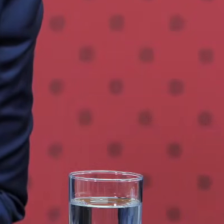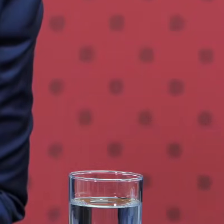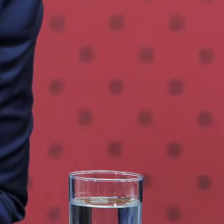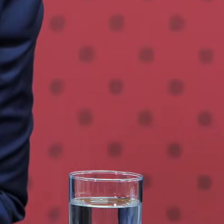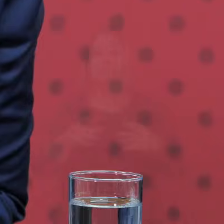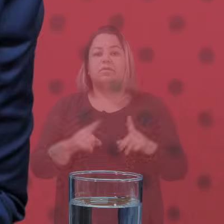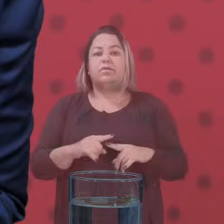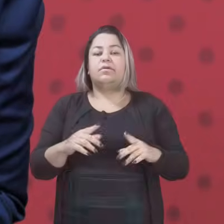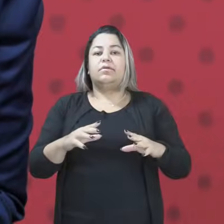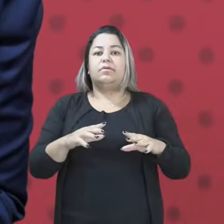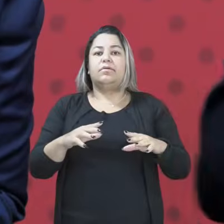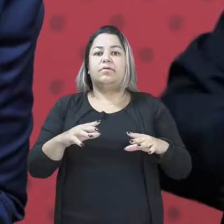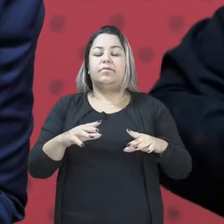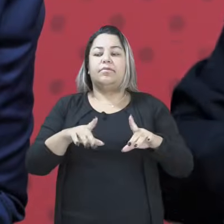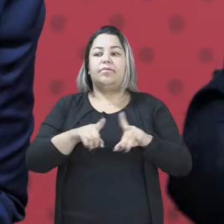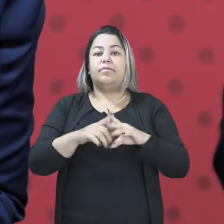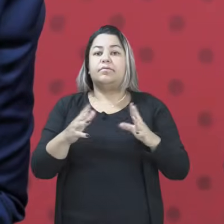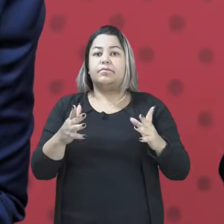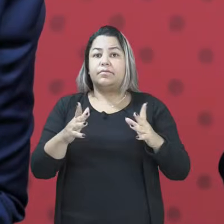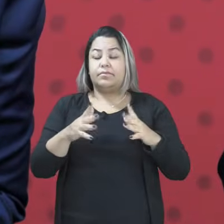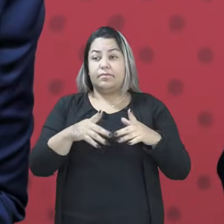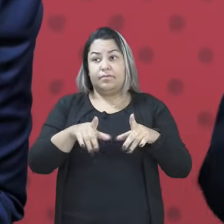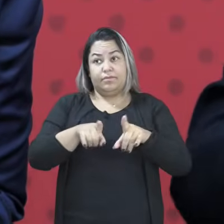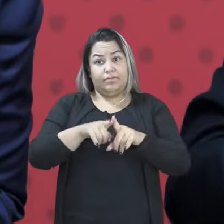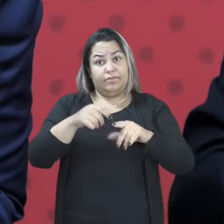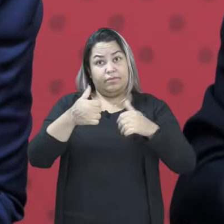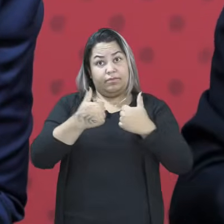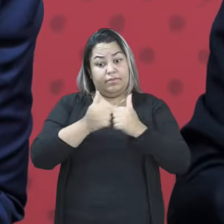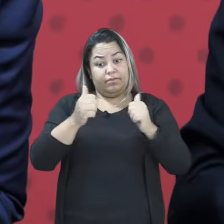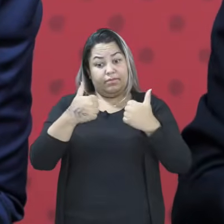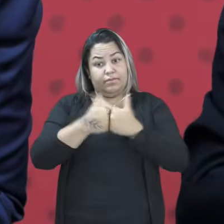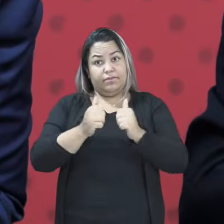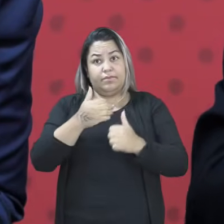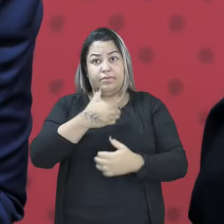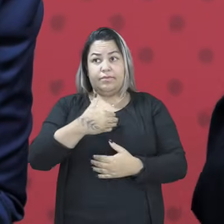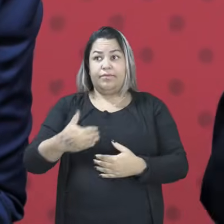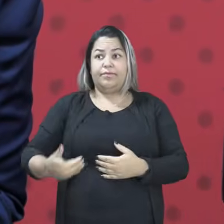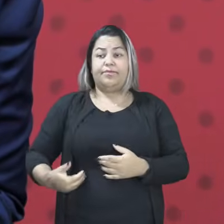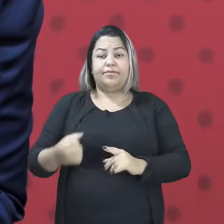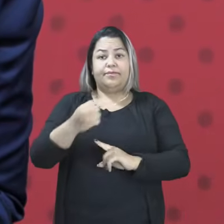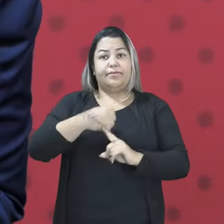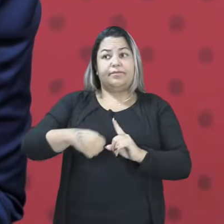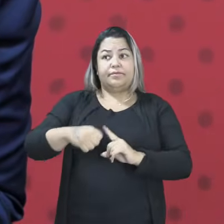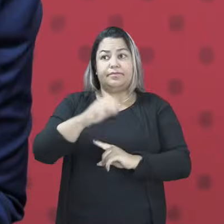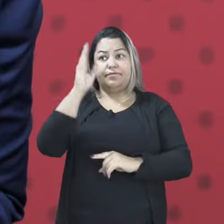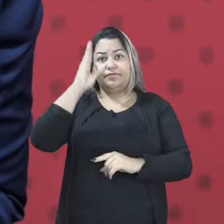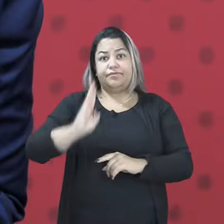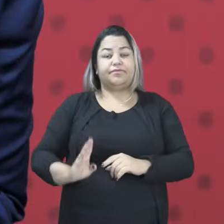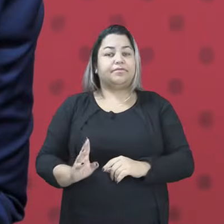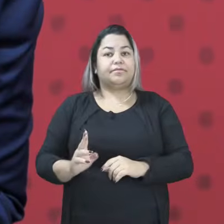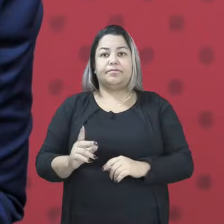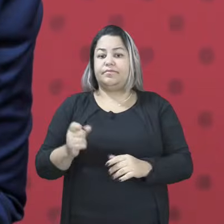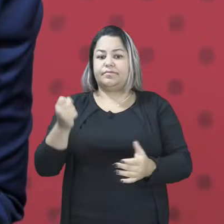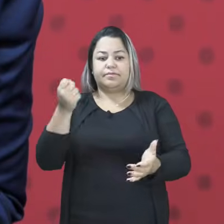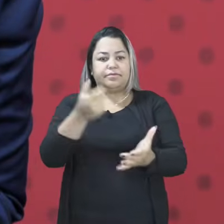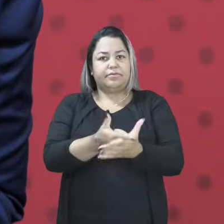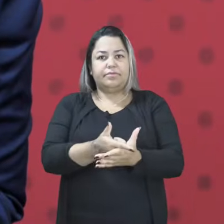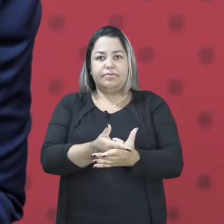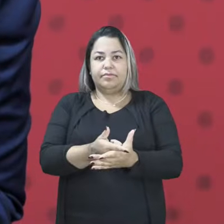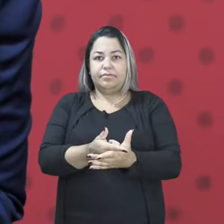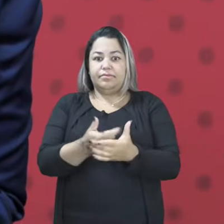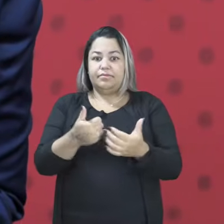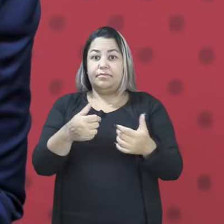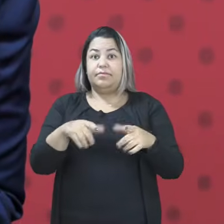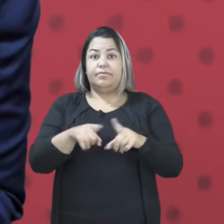transporte público nas médias e nas grandes cidades. Uma parte da sociedade brasileira não consegue mais custear o transporte